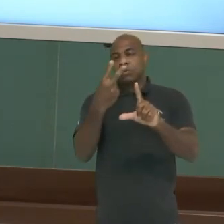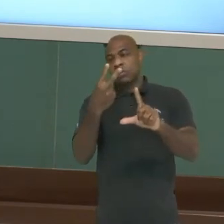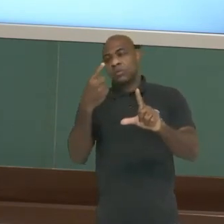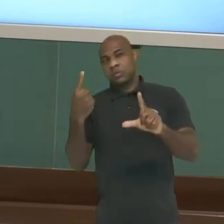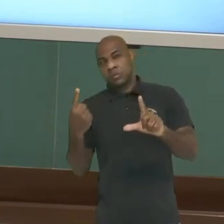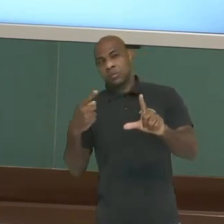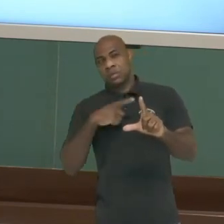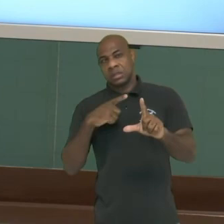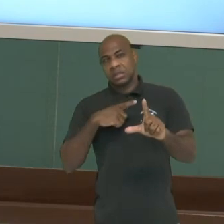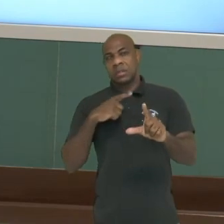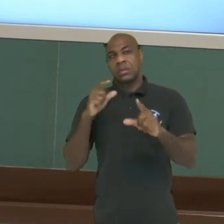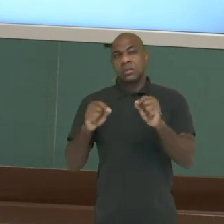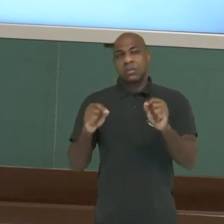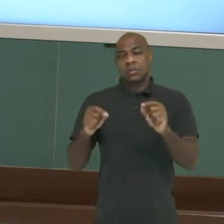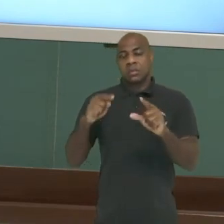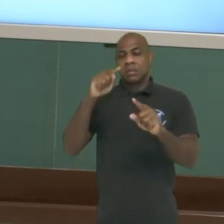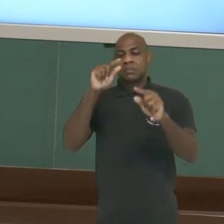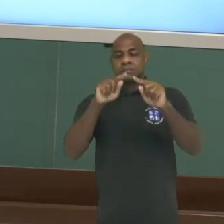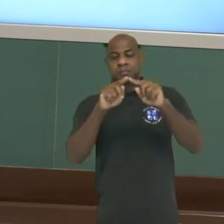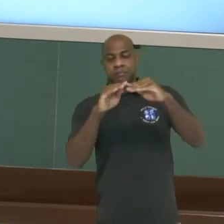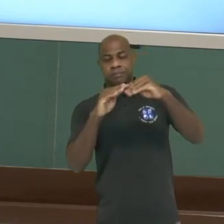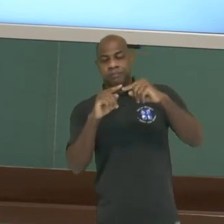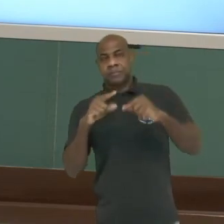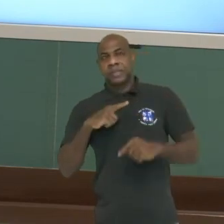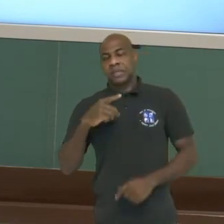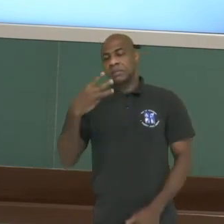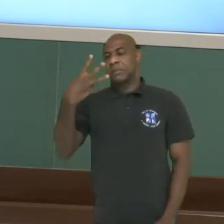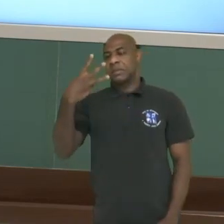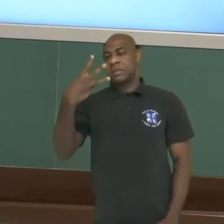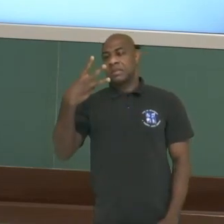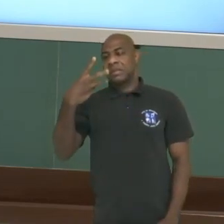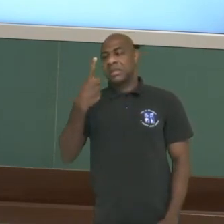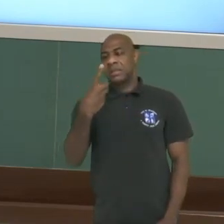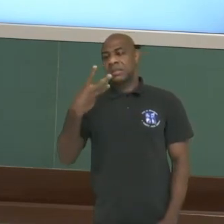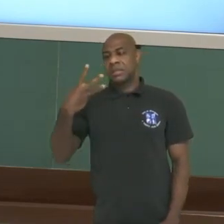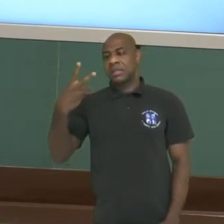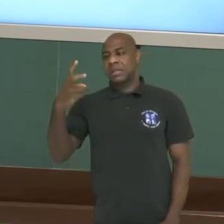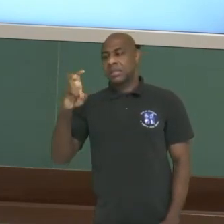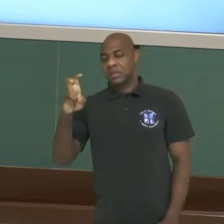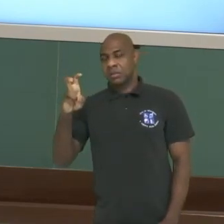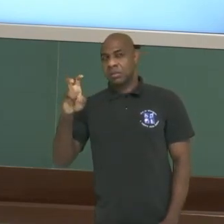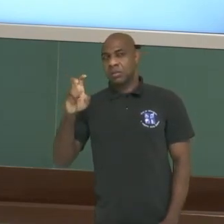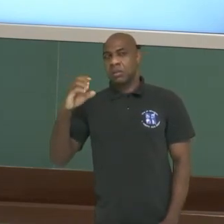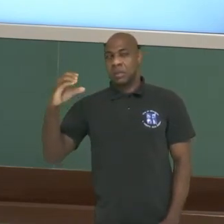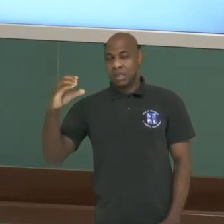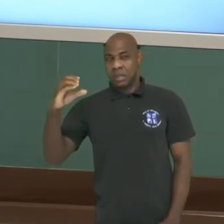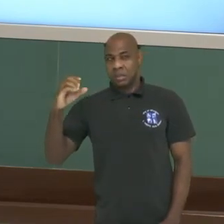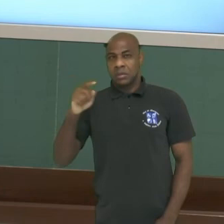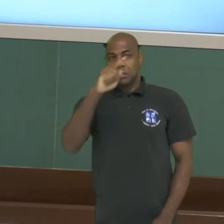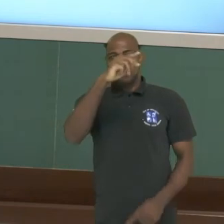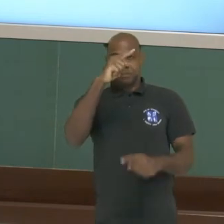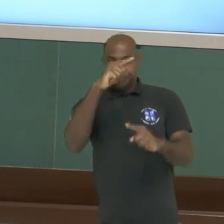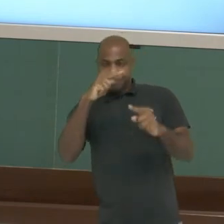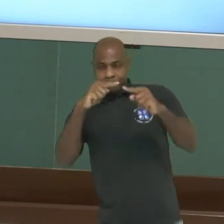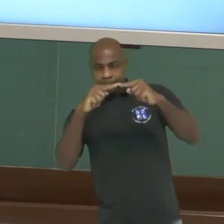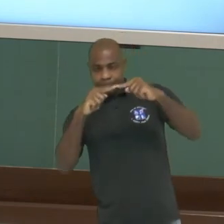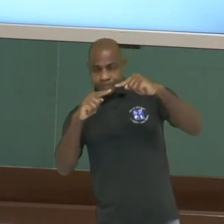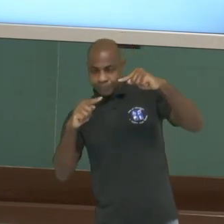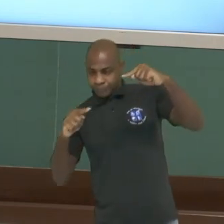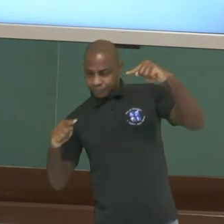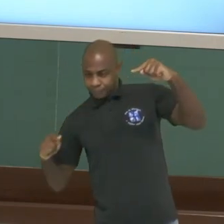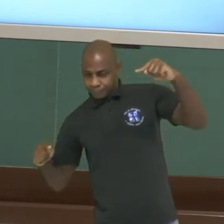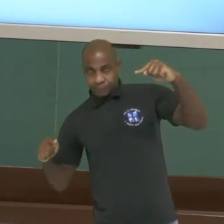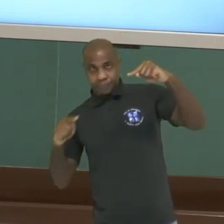a inclinação de 135 graus. Então, simplesmente, quero saber a equação da reta que